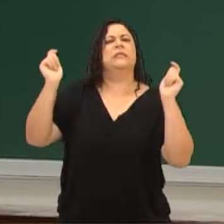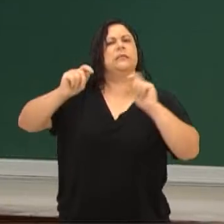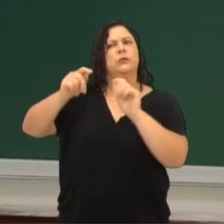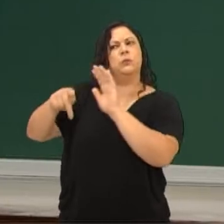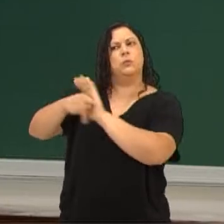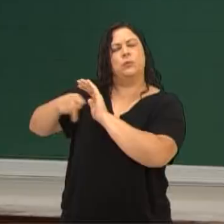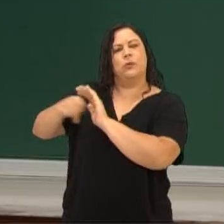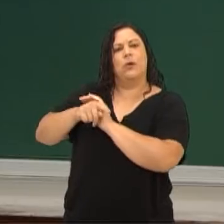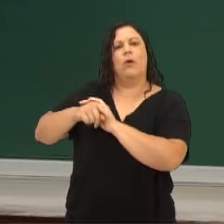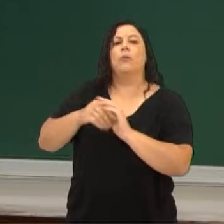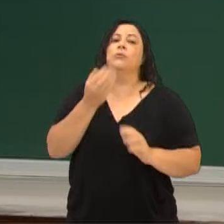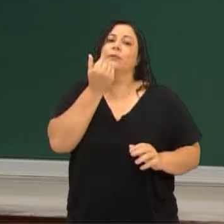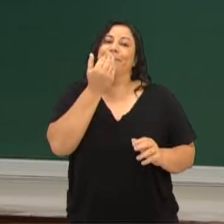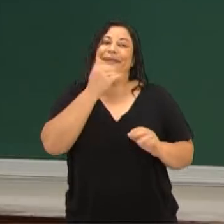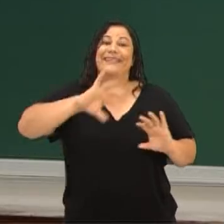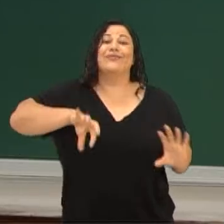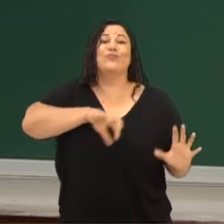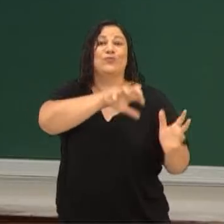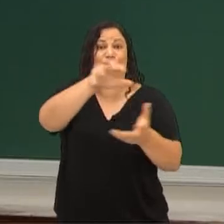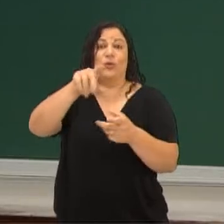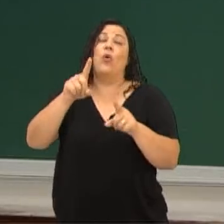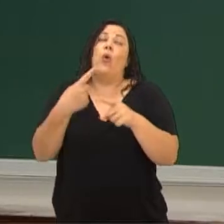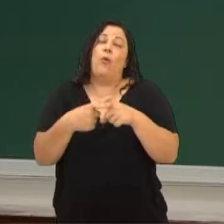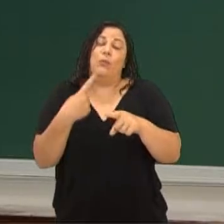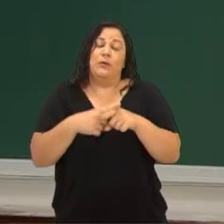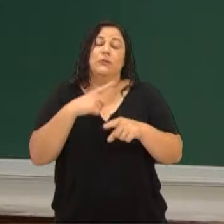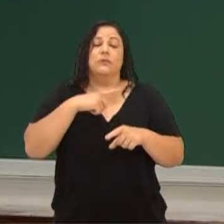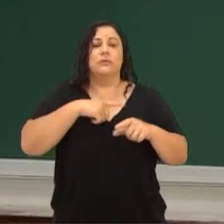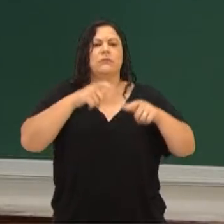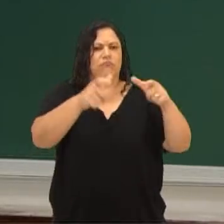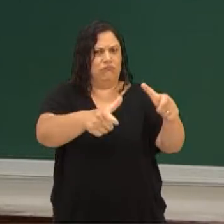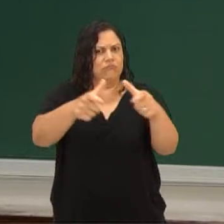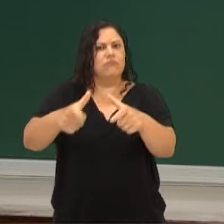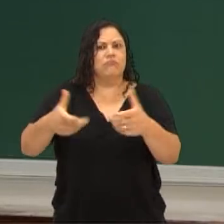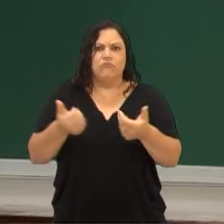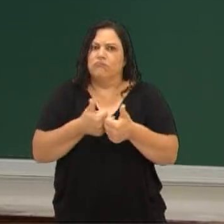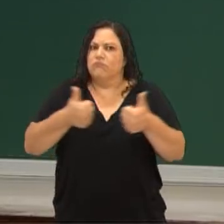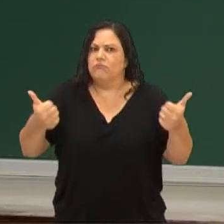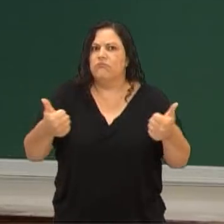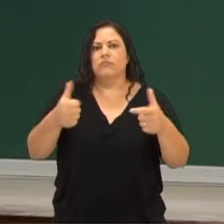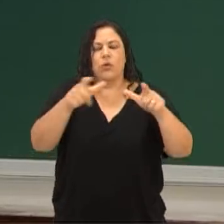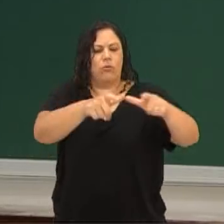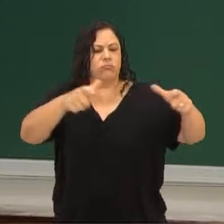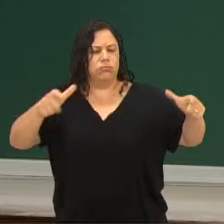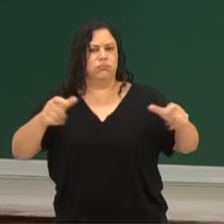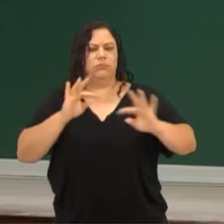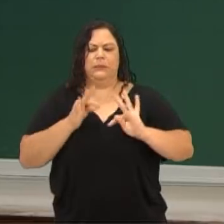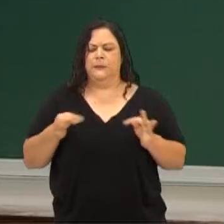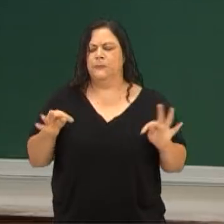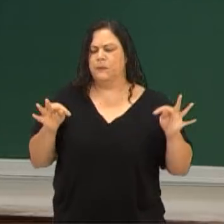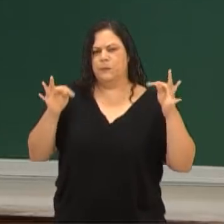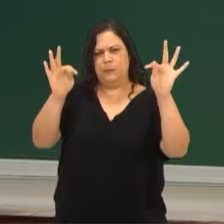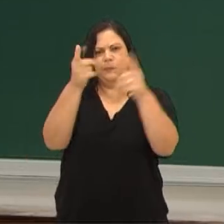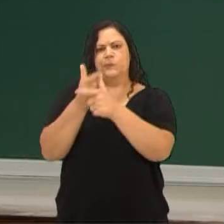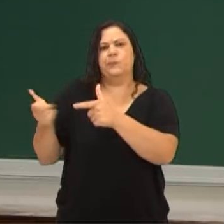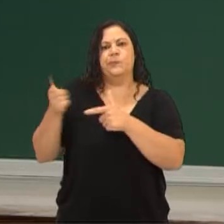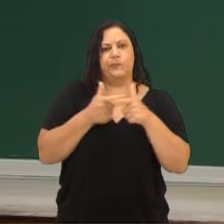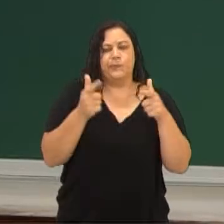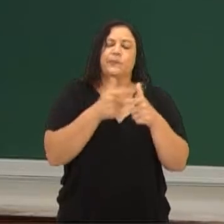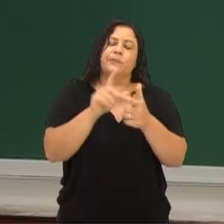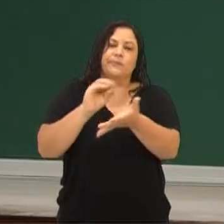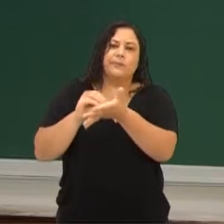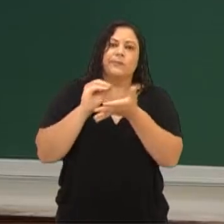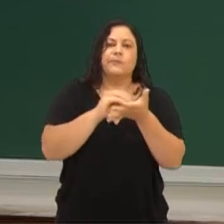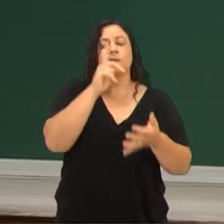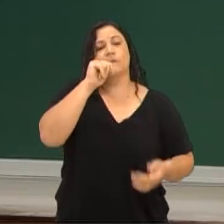planeta. Eles têm território suficiente para isso, né? Hoje, a tecnologia pode sanar os problemas crônicos da falta de